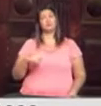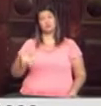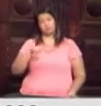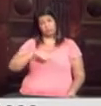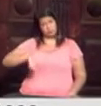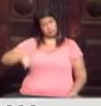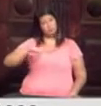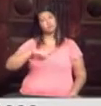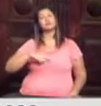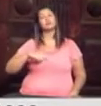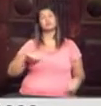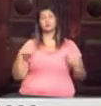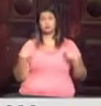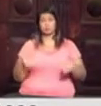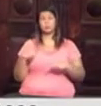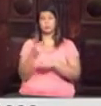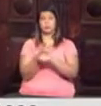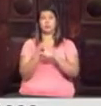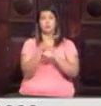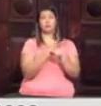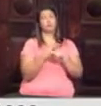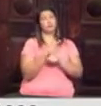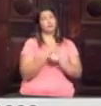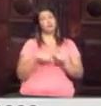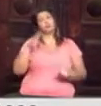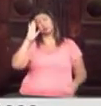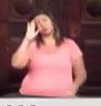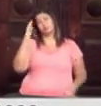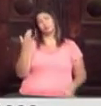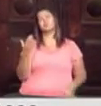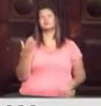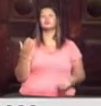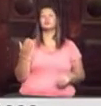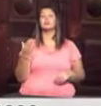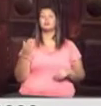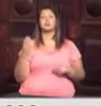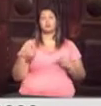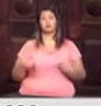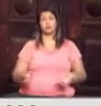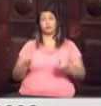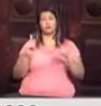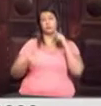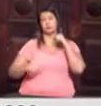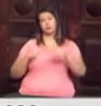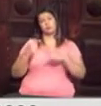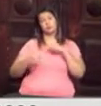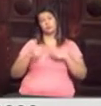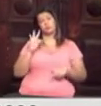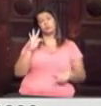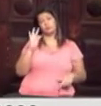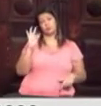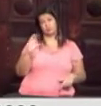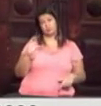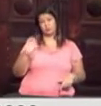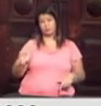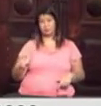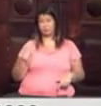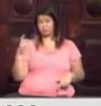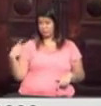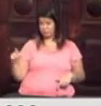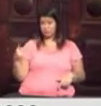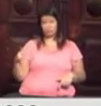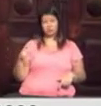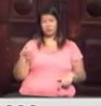Nós precisaremos encontrar uma solução para dar continuidade aos trabalhos do TCE. Não